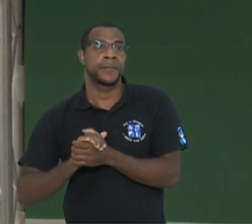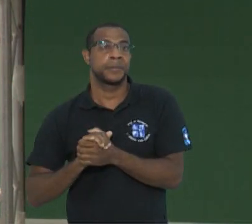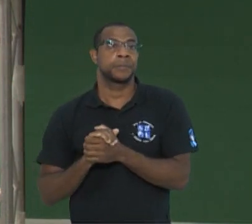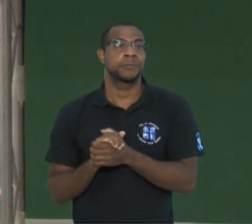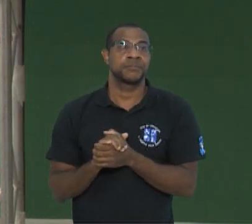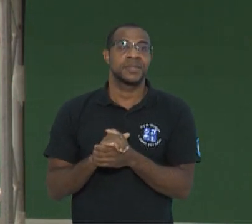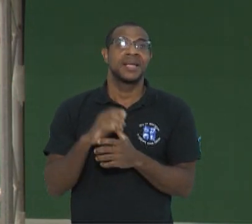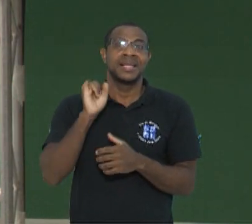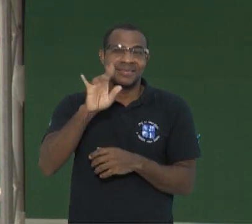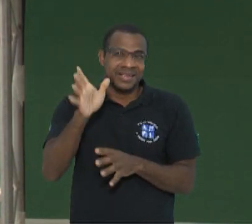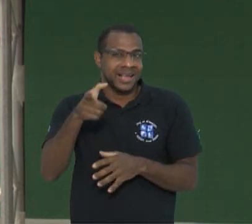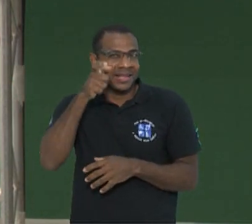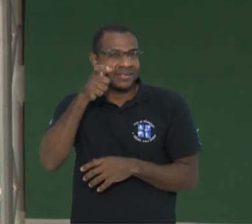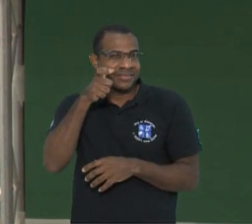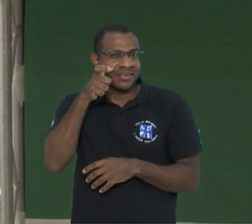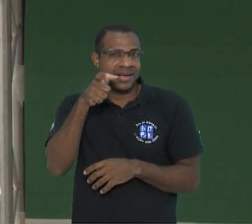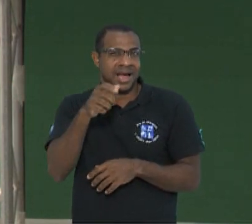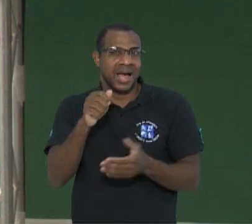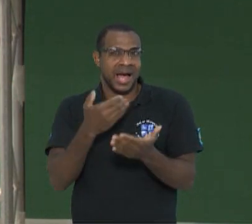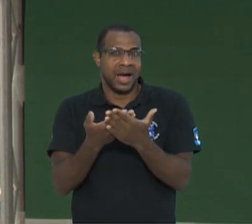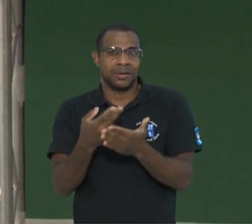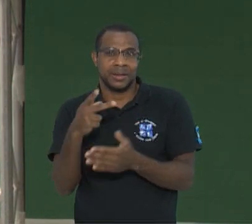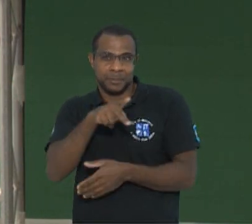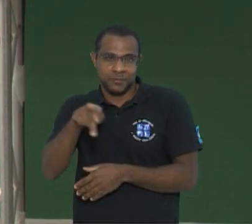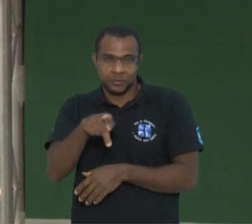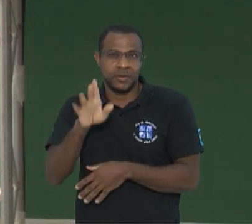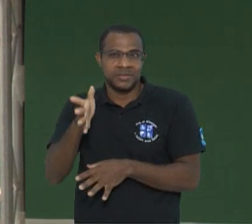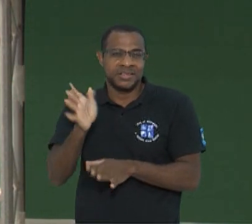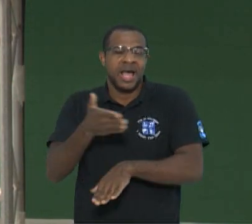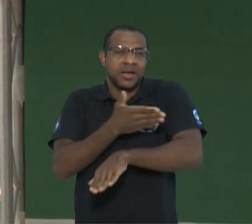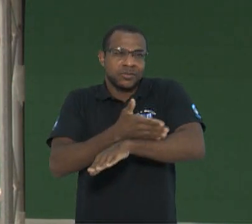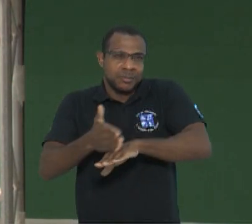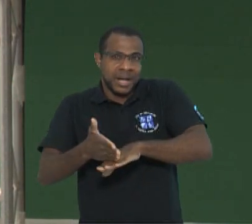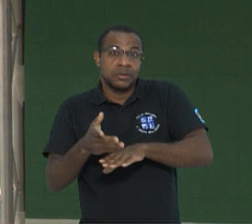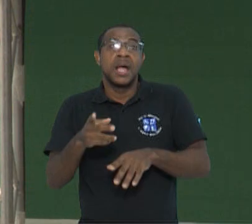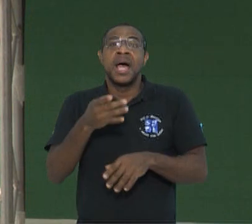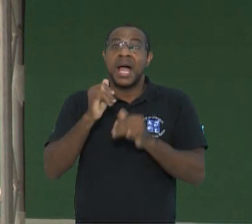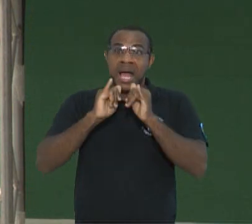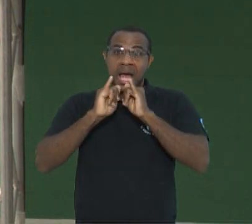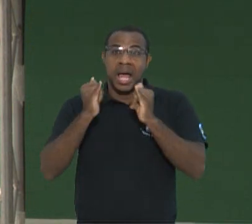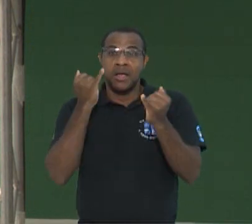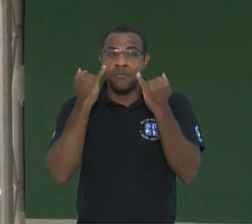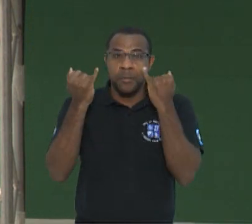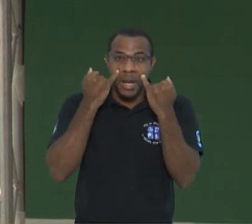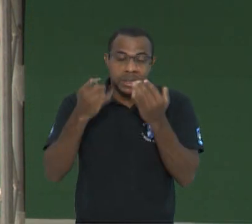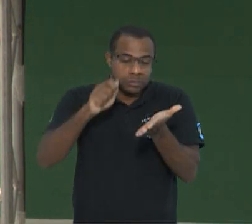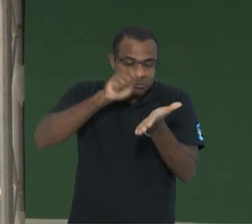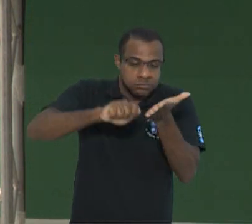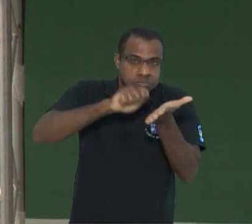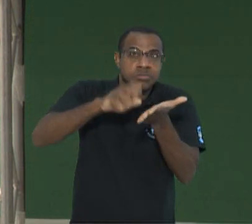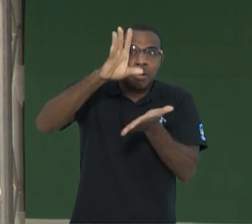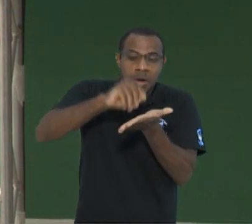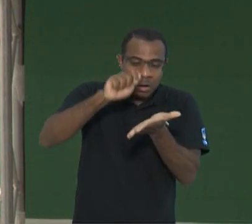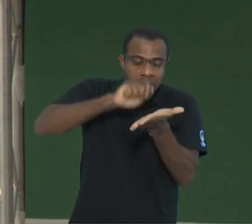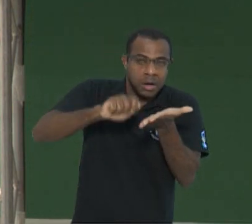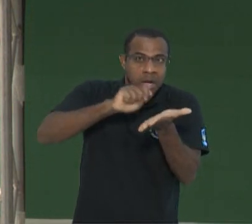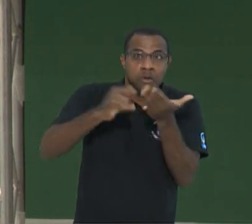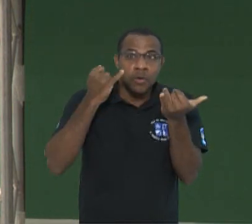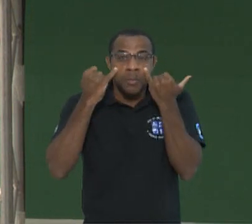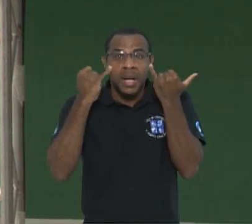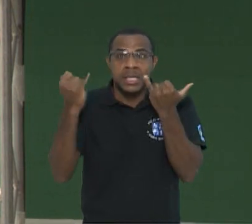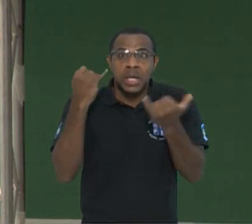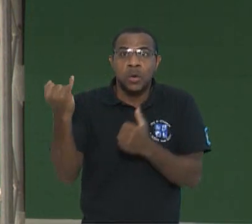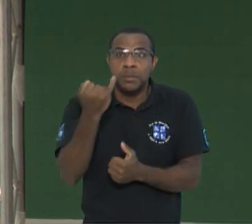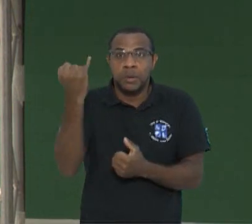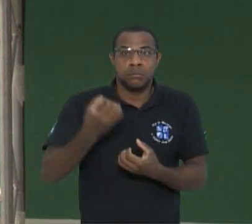está acostumado, eu digo sempre o quê? Anote as informações, os dados que estão sendo oferecidos para você com